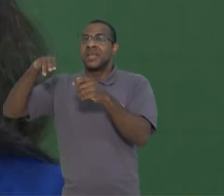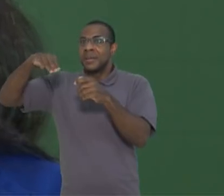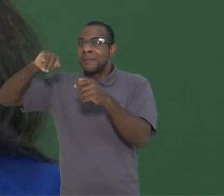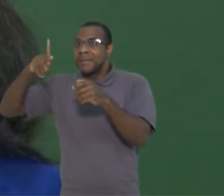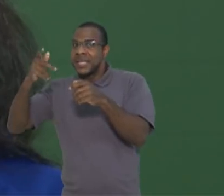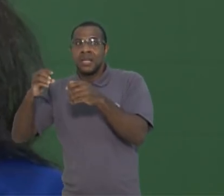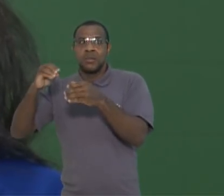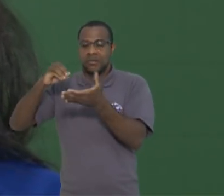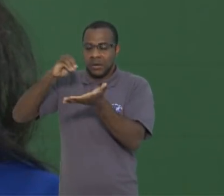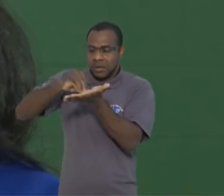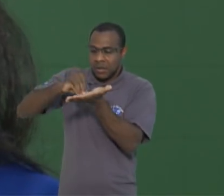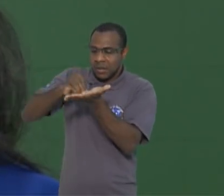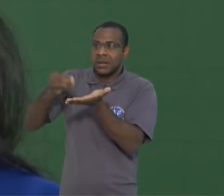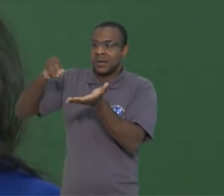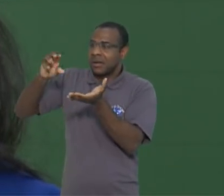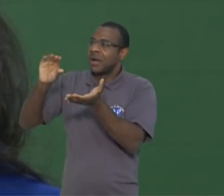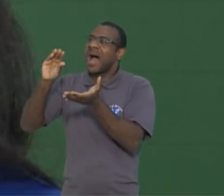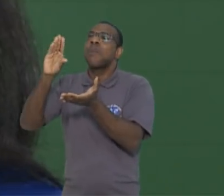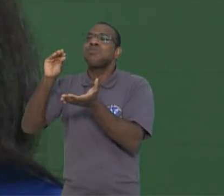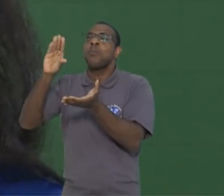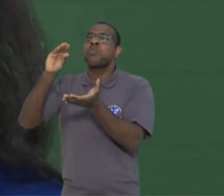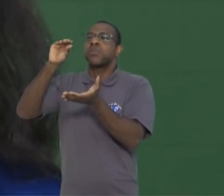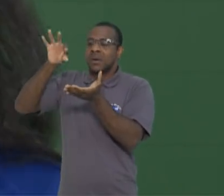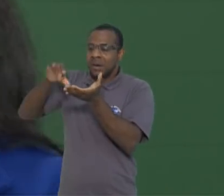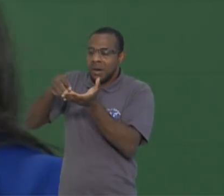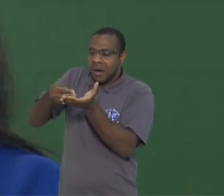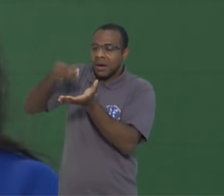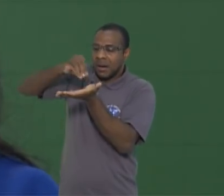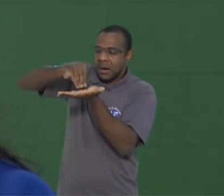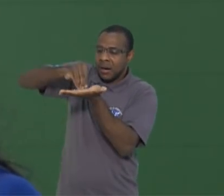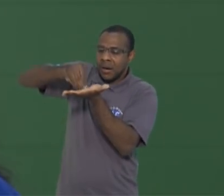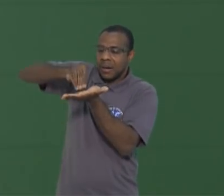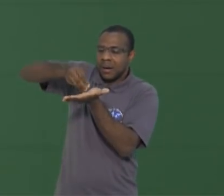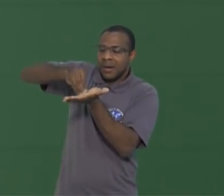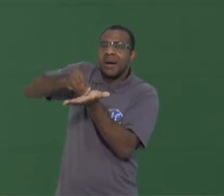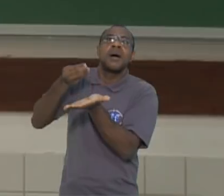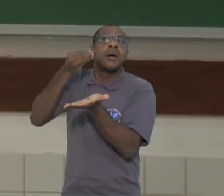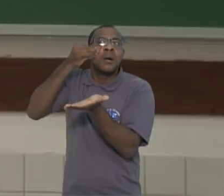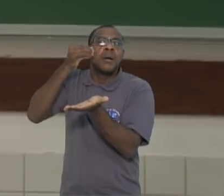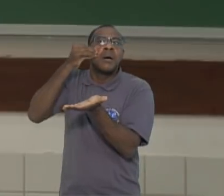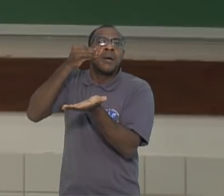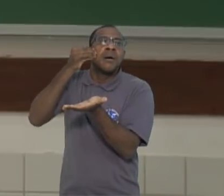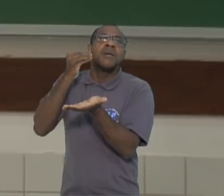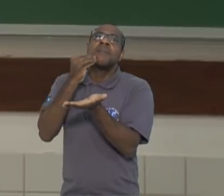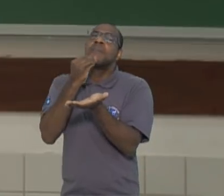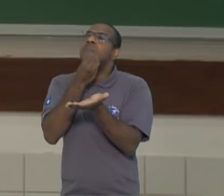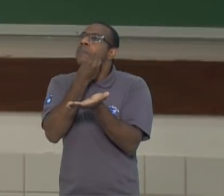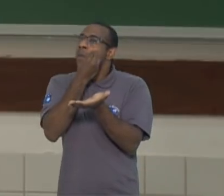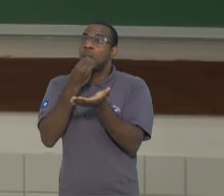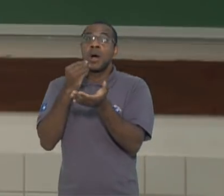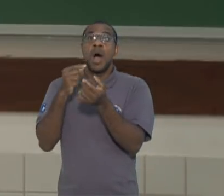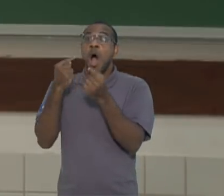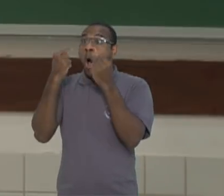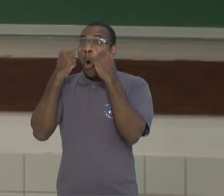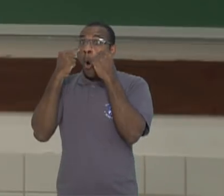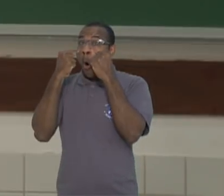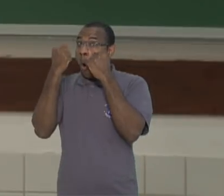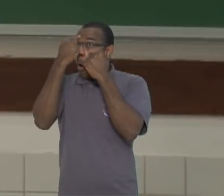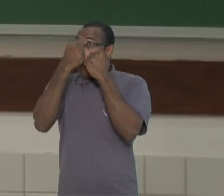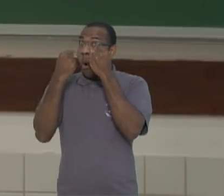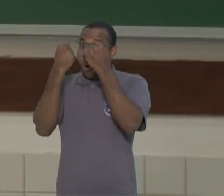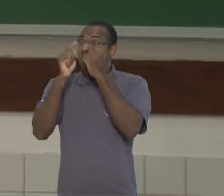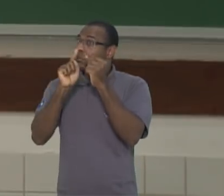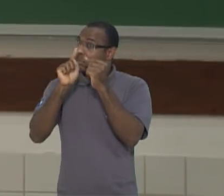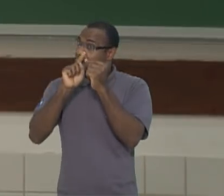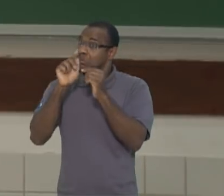ó, como se fosse pequenas batidinhas no rosto todo. Não passe na região dos olhos para ninguém se machucar,